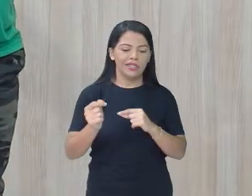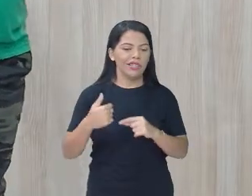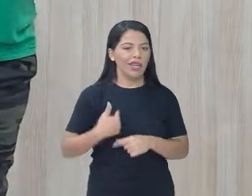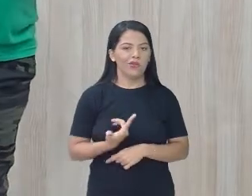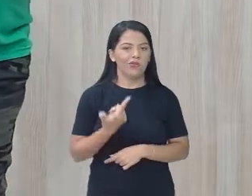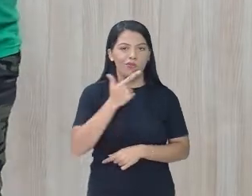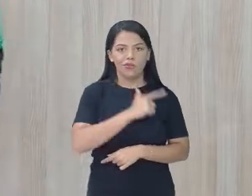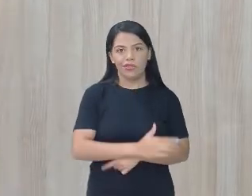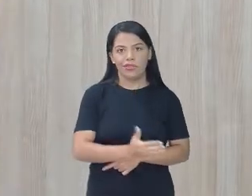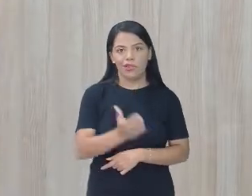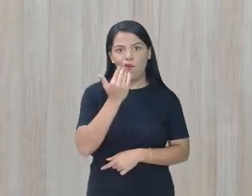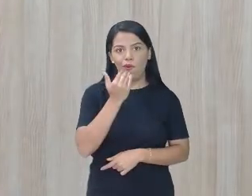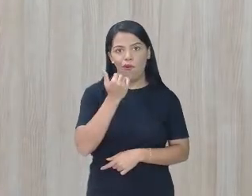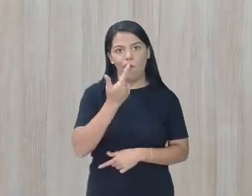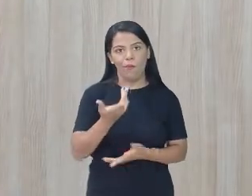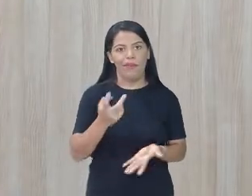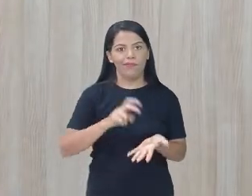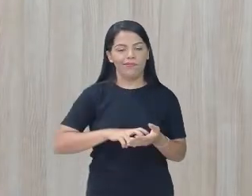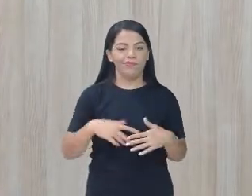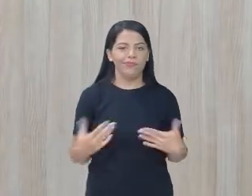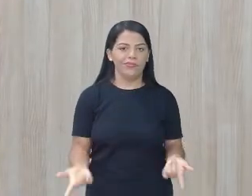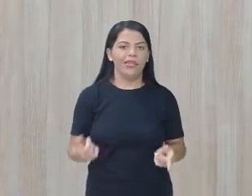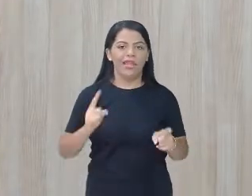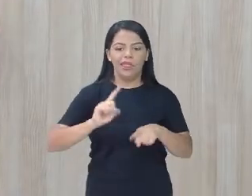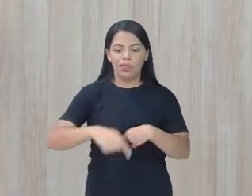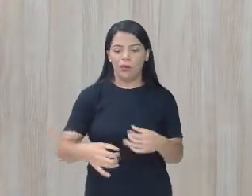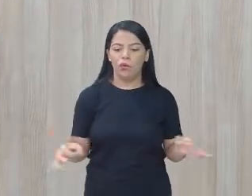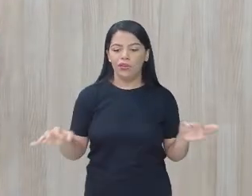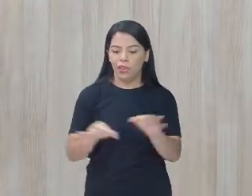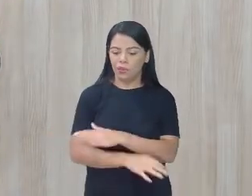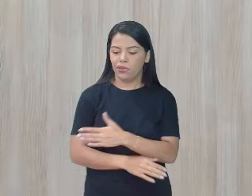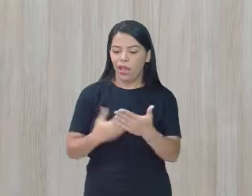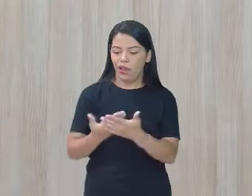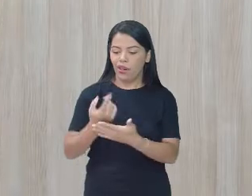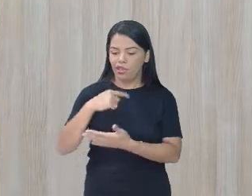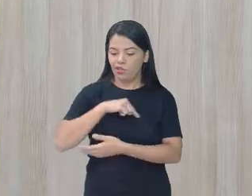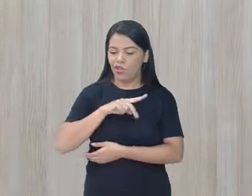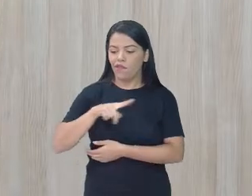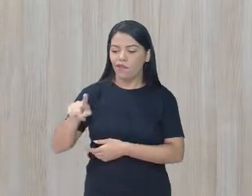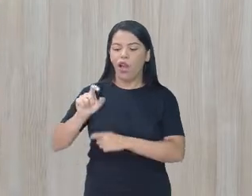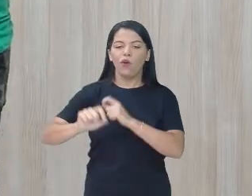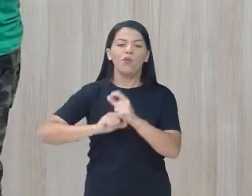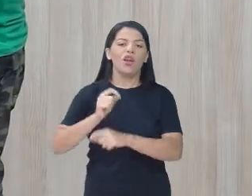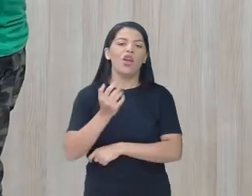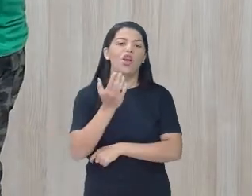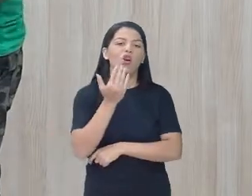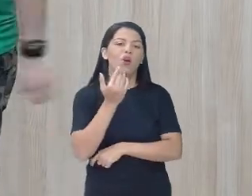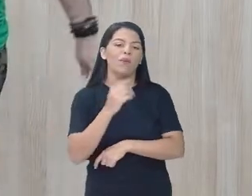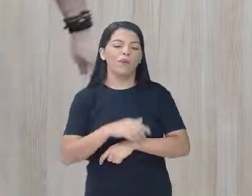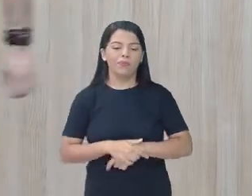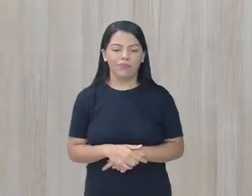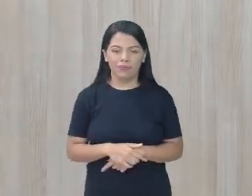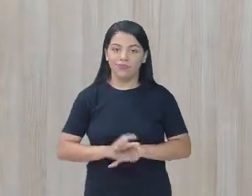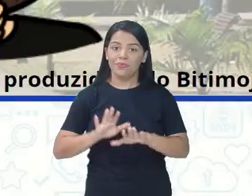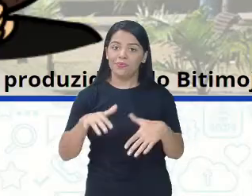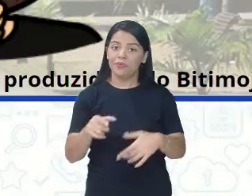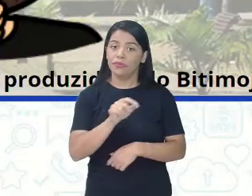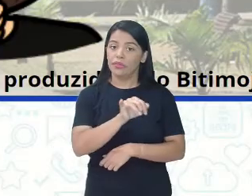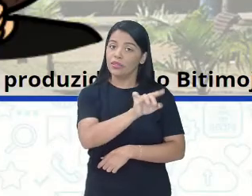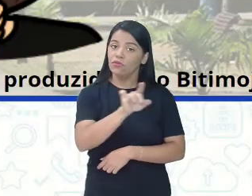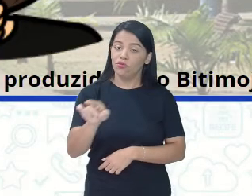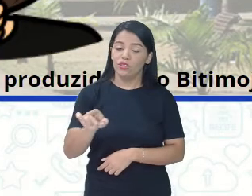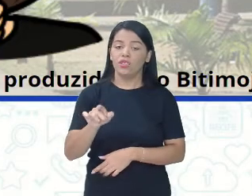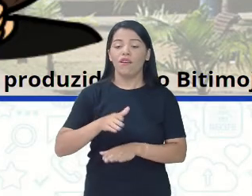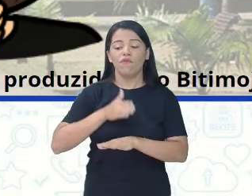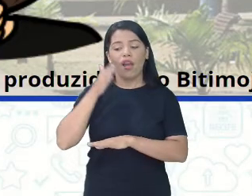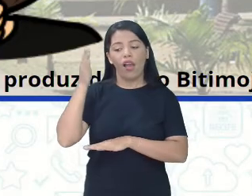tomando café. Viu? Foi. Quando sair da aula aqui, a gente vai comer uma besteirinha. Então, veja, se você frequenta as praças